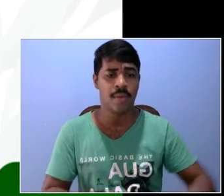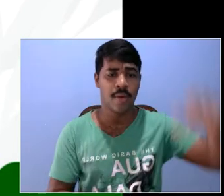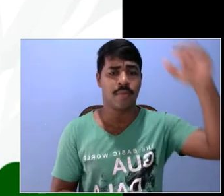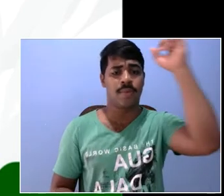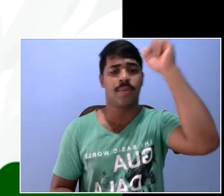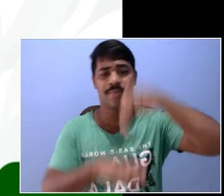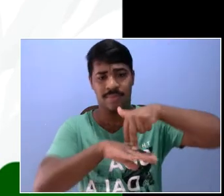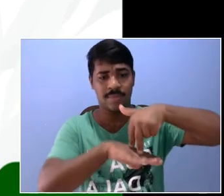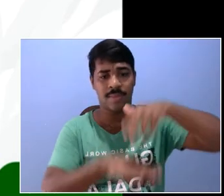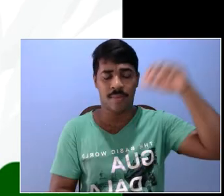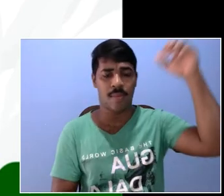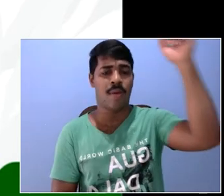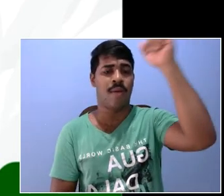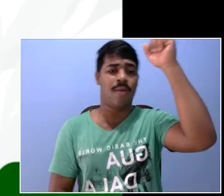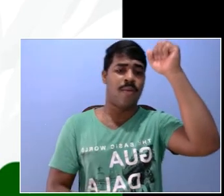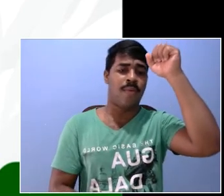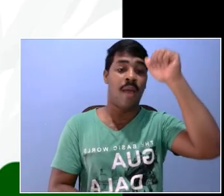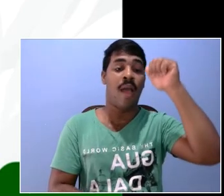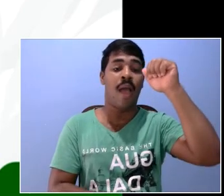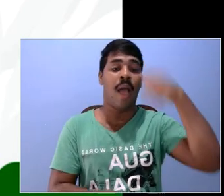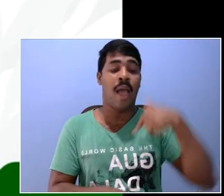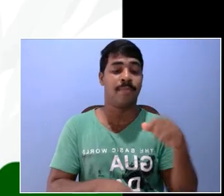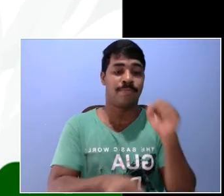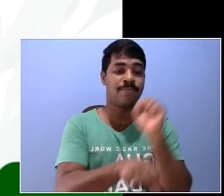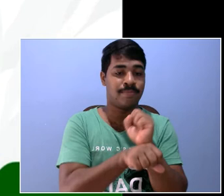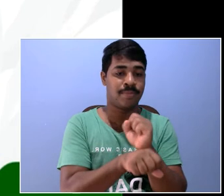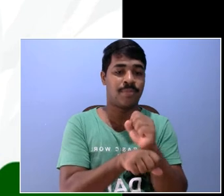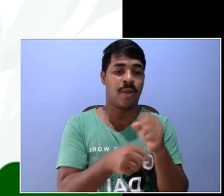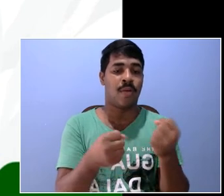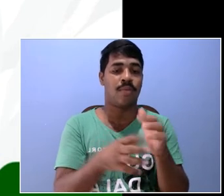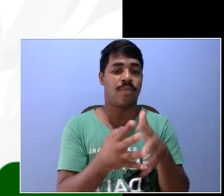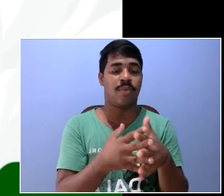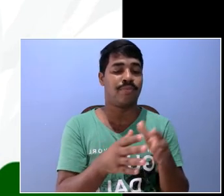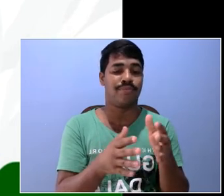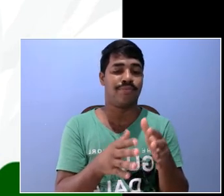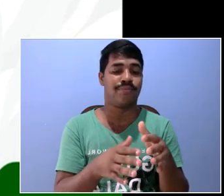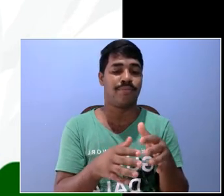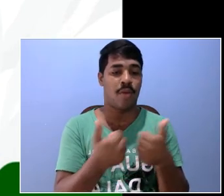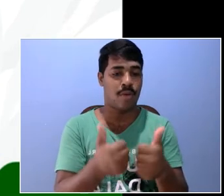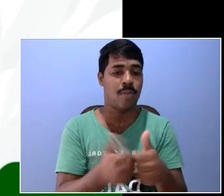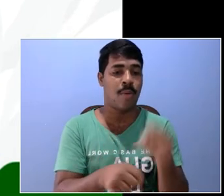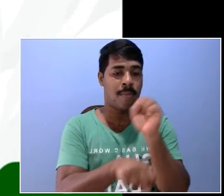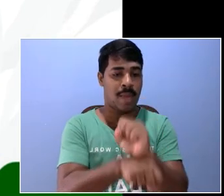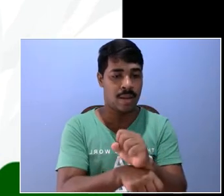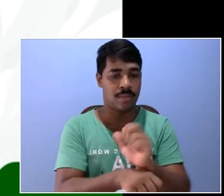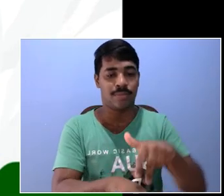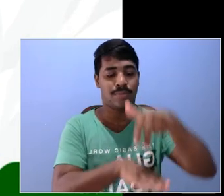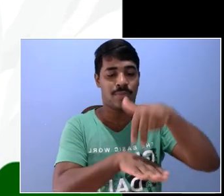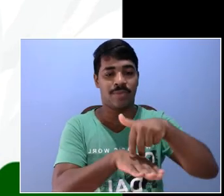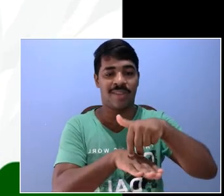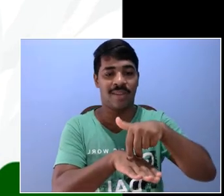assim repentina, você acaba sendo lançado para trás, tá? Por quê? Você queria continuar